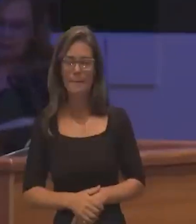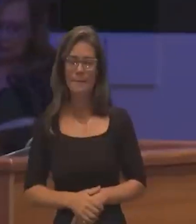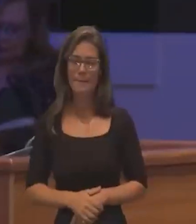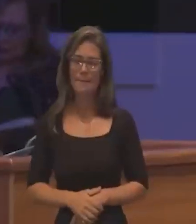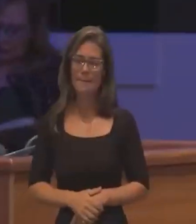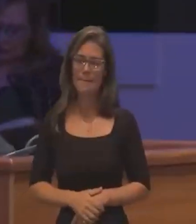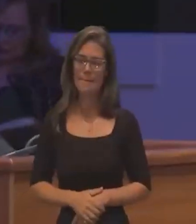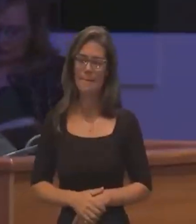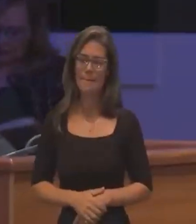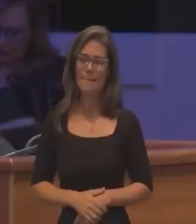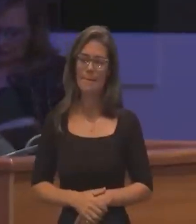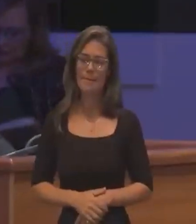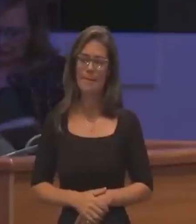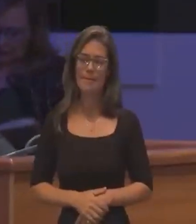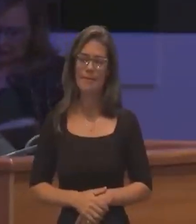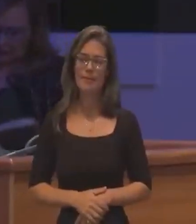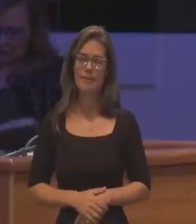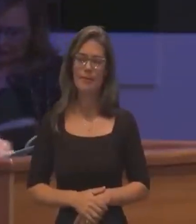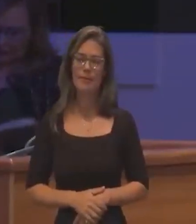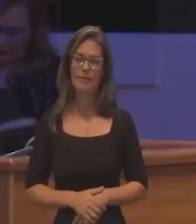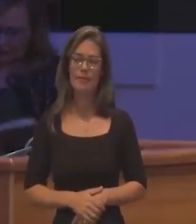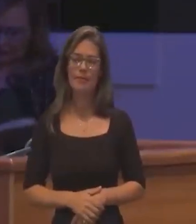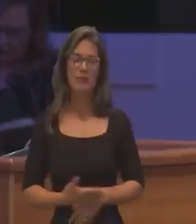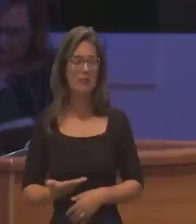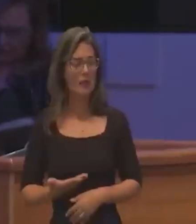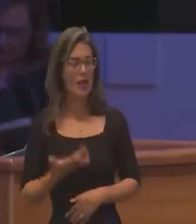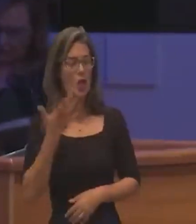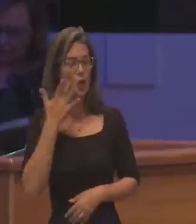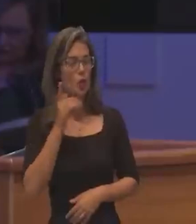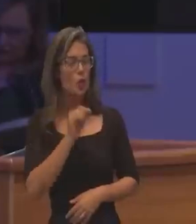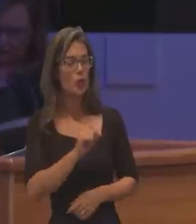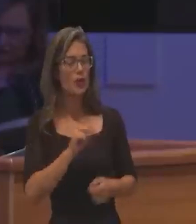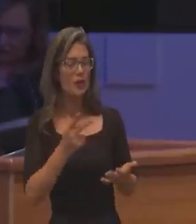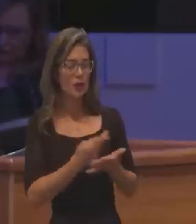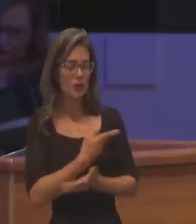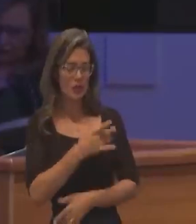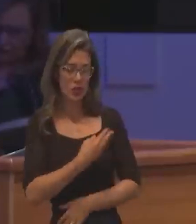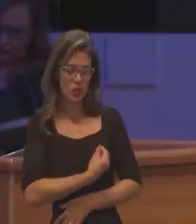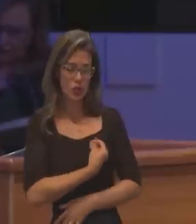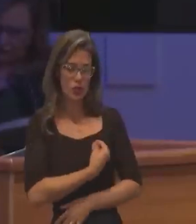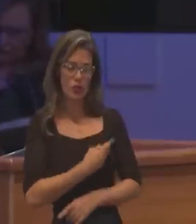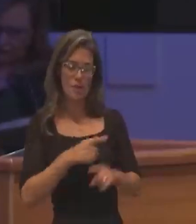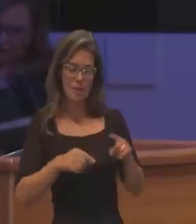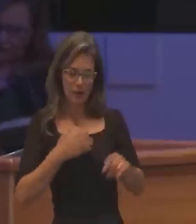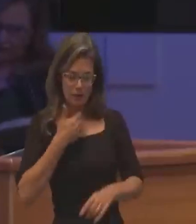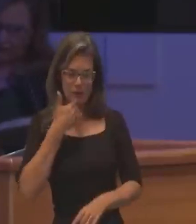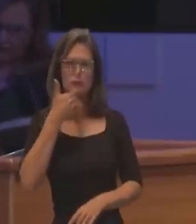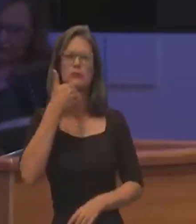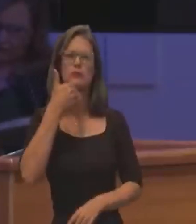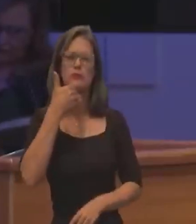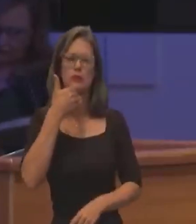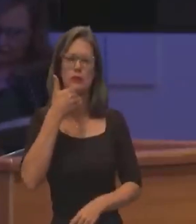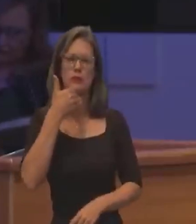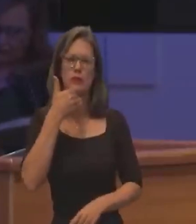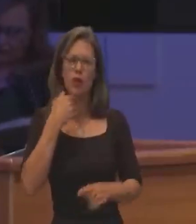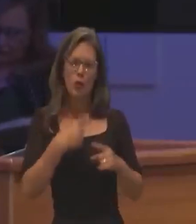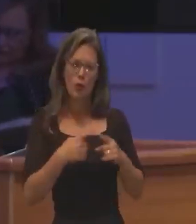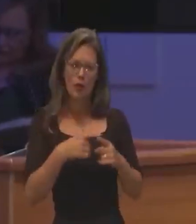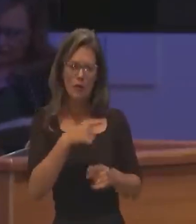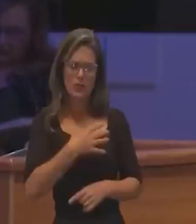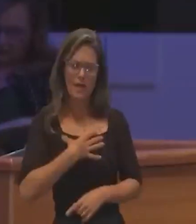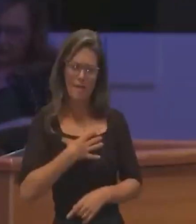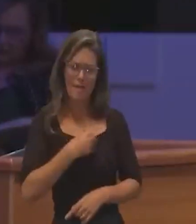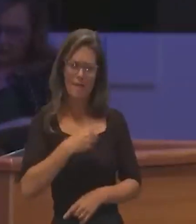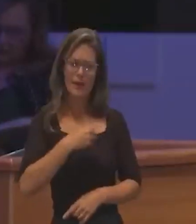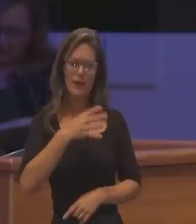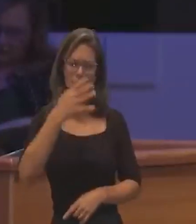e o seu amigo diz assim: meu filho, eu não sei o que você está passando, mas levante a sua cabeça, porque você é filho do